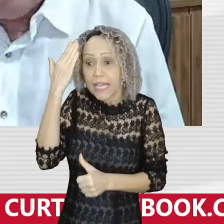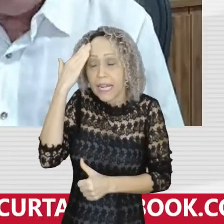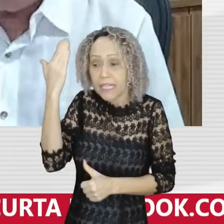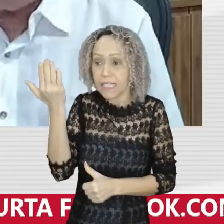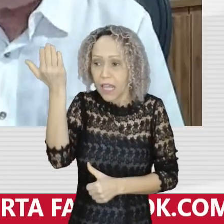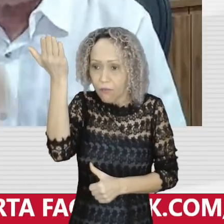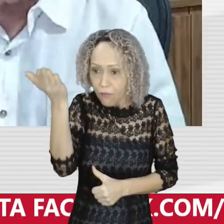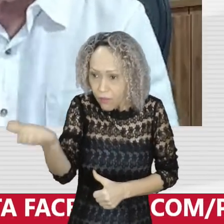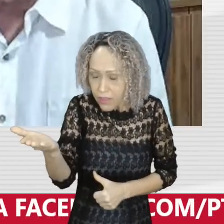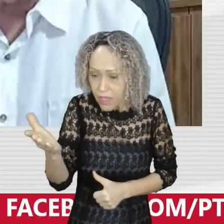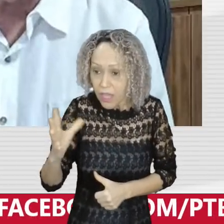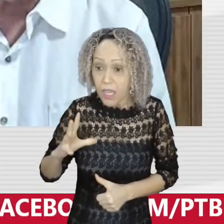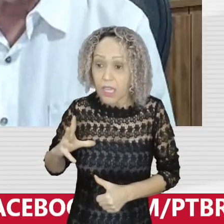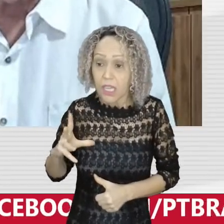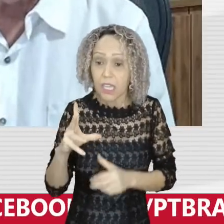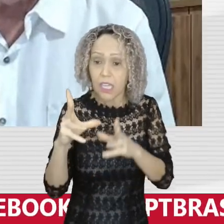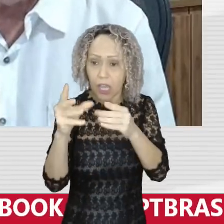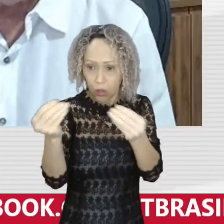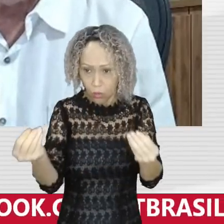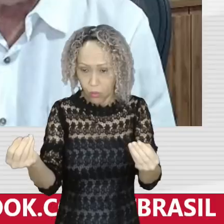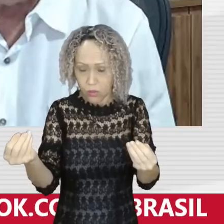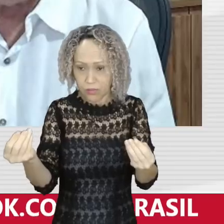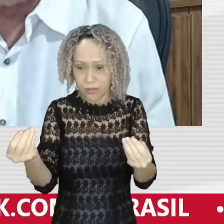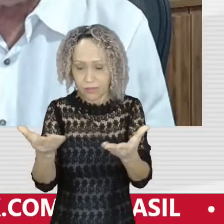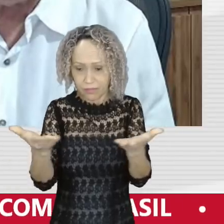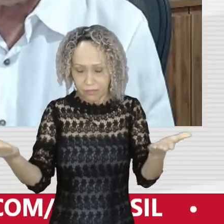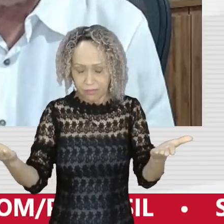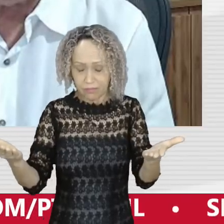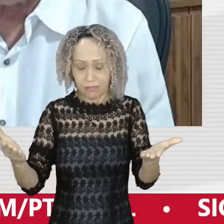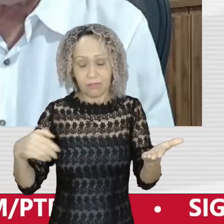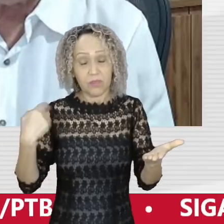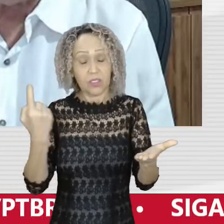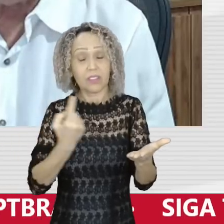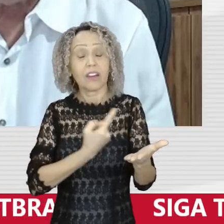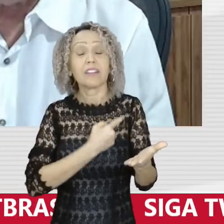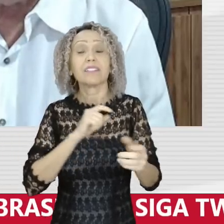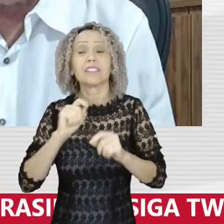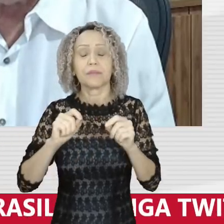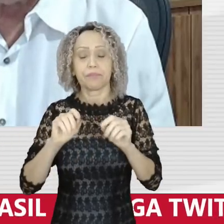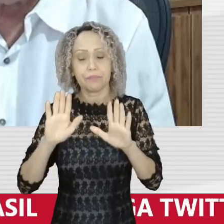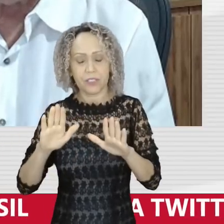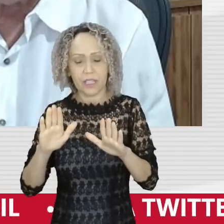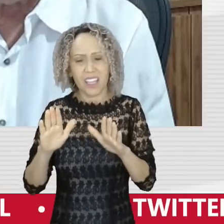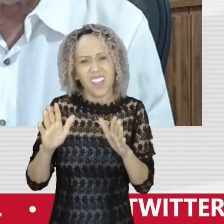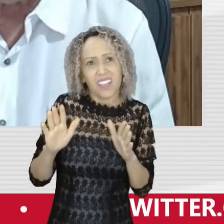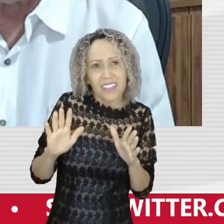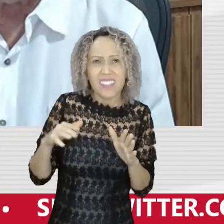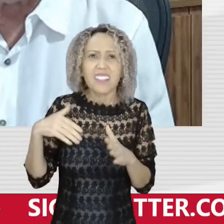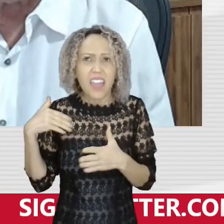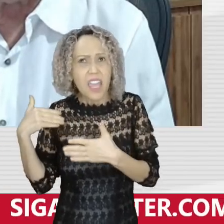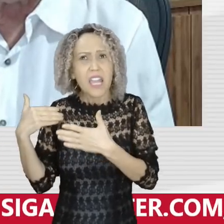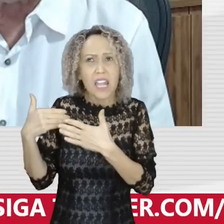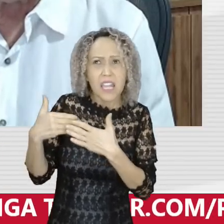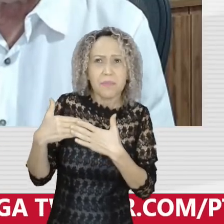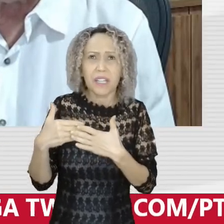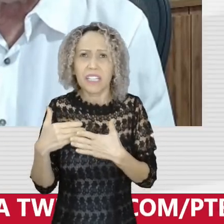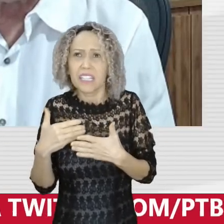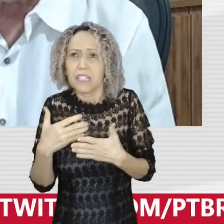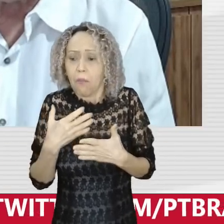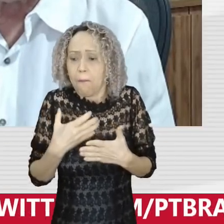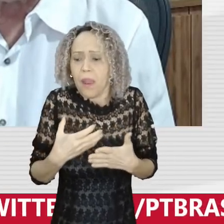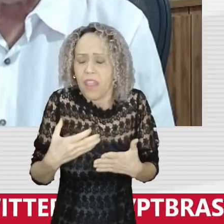todos, dizer isso, nós estamos, sempre final de ano a gente fica num clima assim,